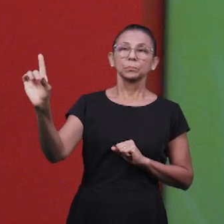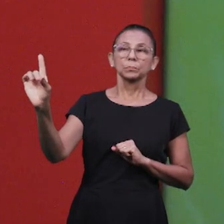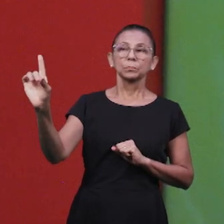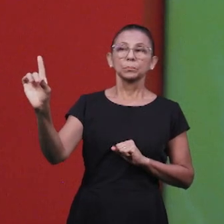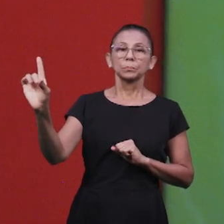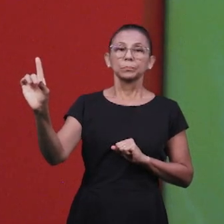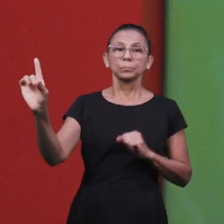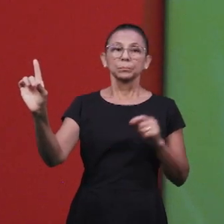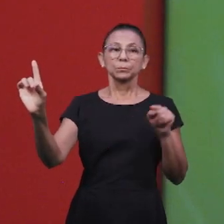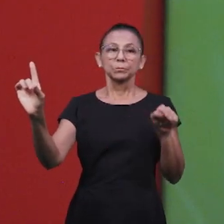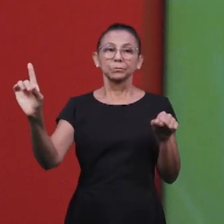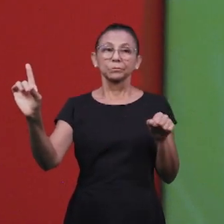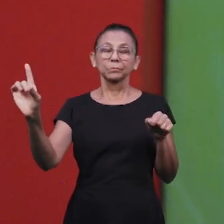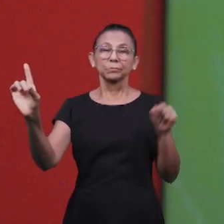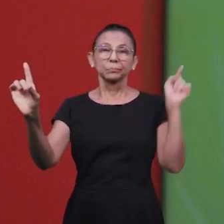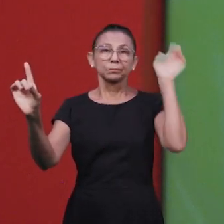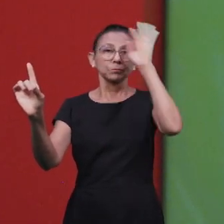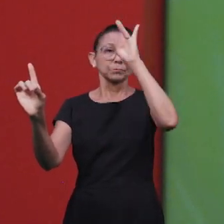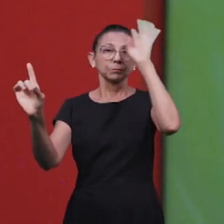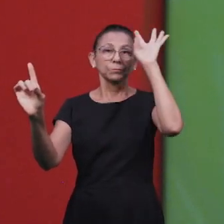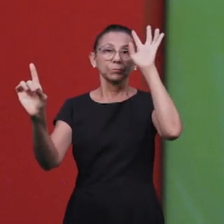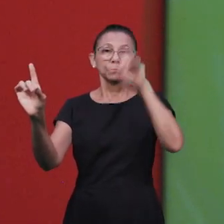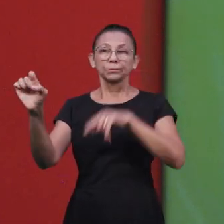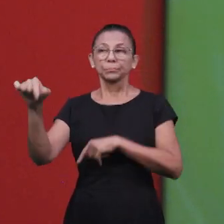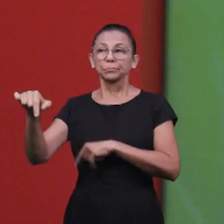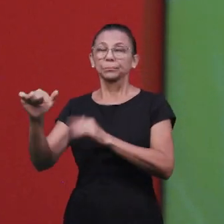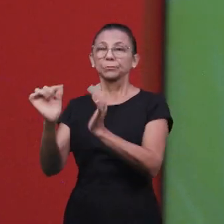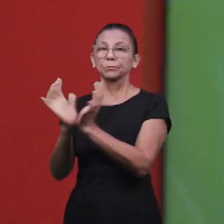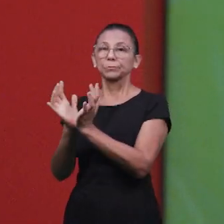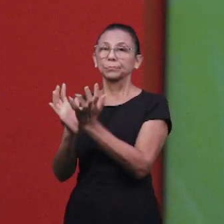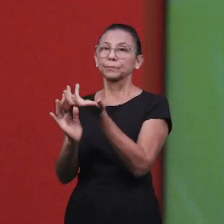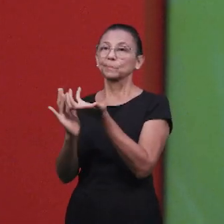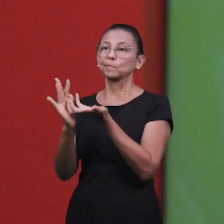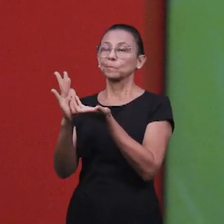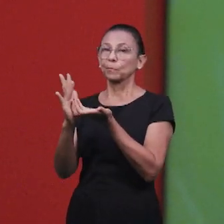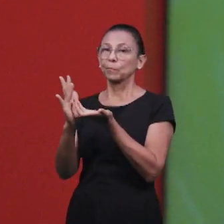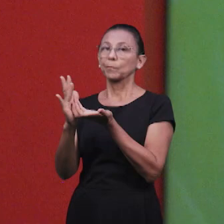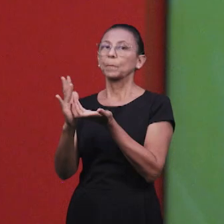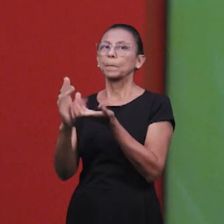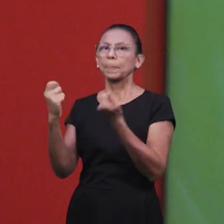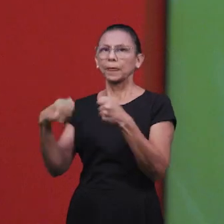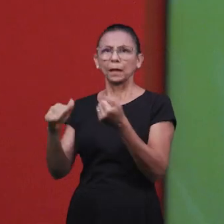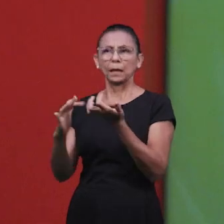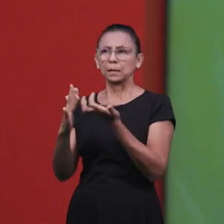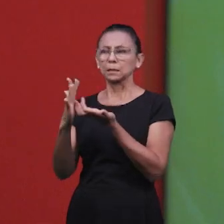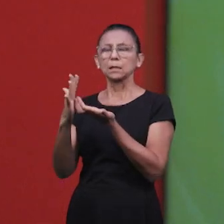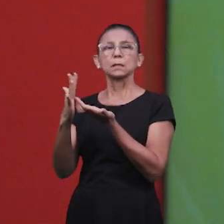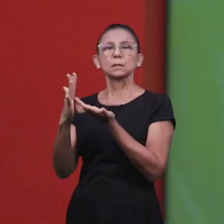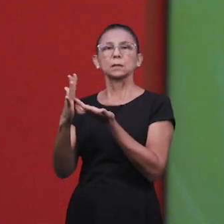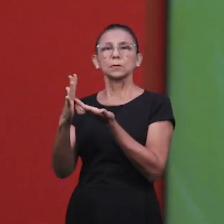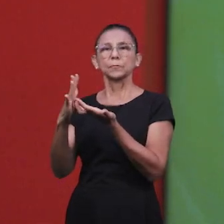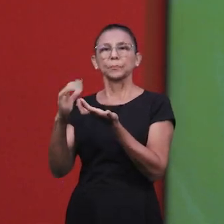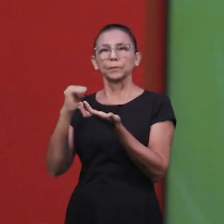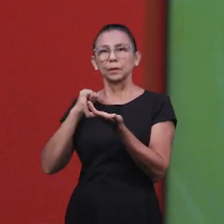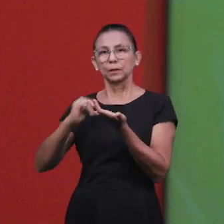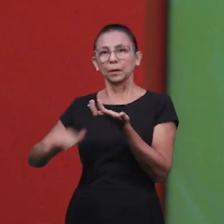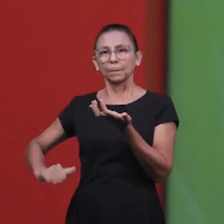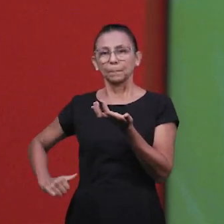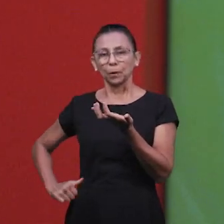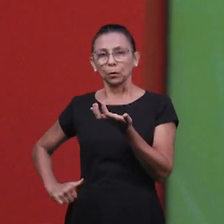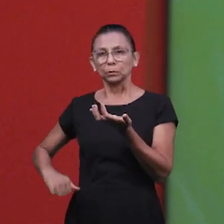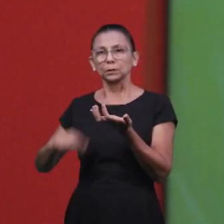em reserva, e não só isso, candeia acesa, porque a candeia precisa estar